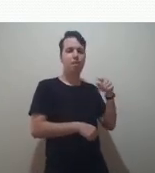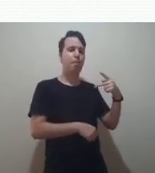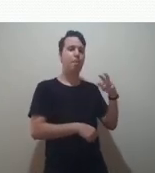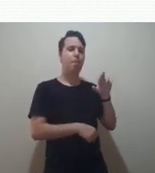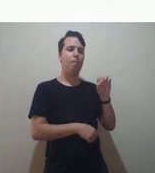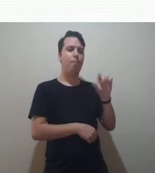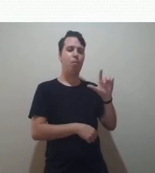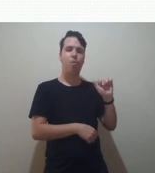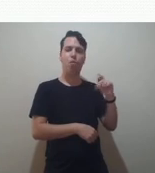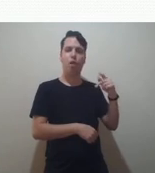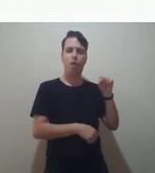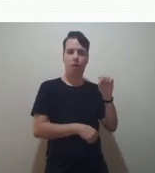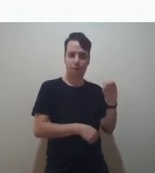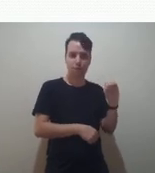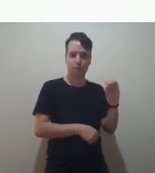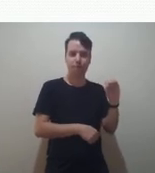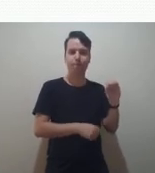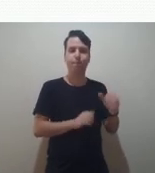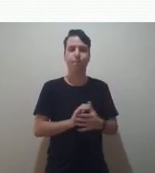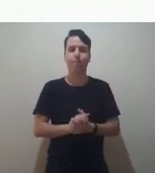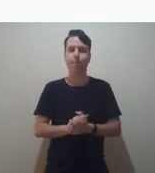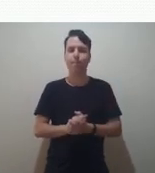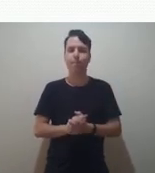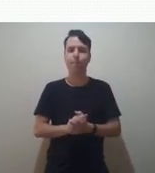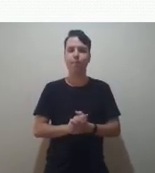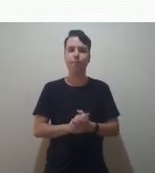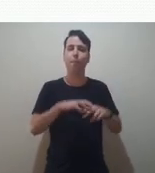são mais predispostas a isso, como raças